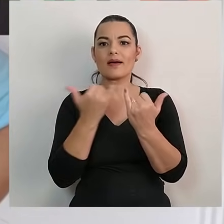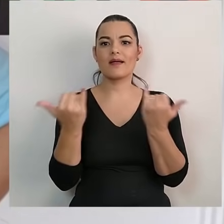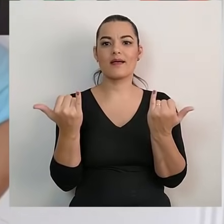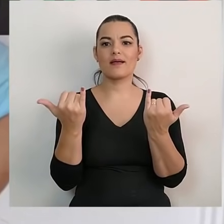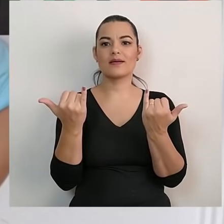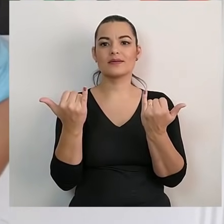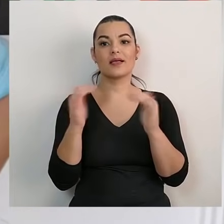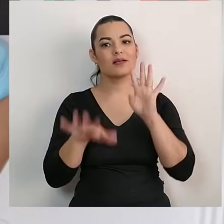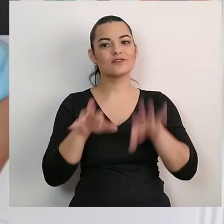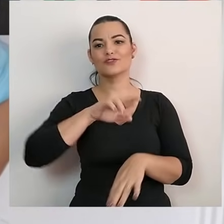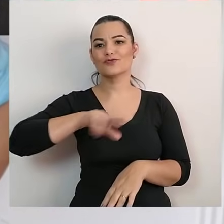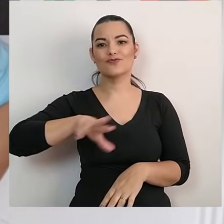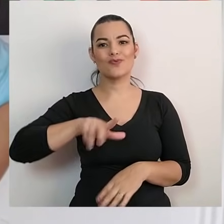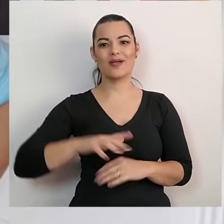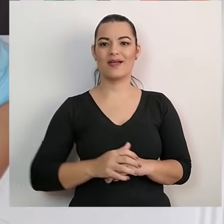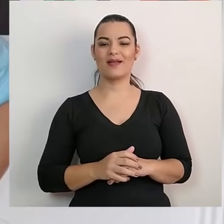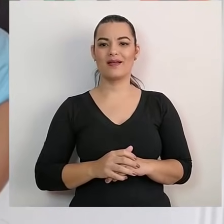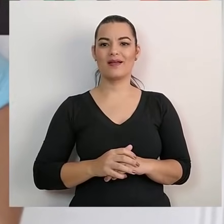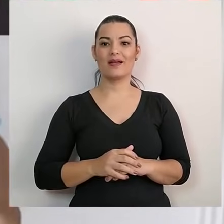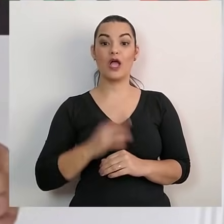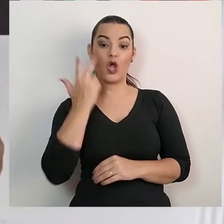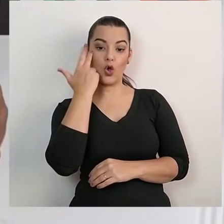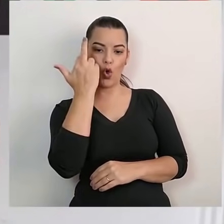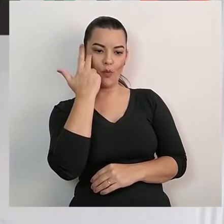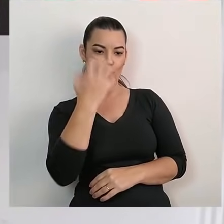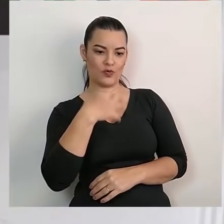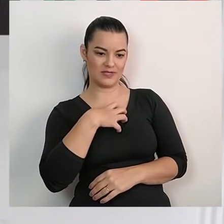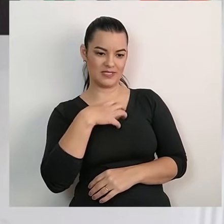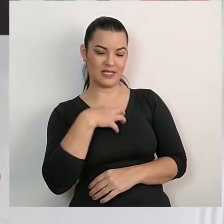é comum para outras pessoas.